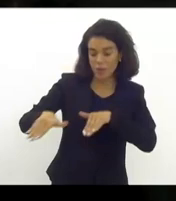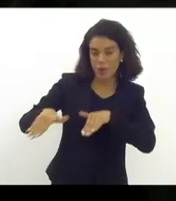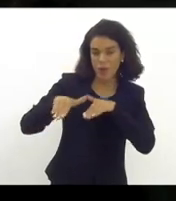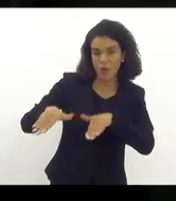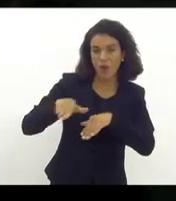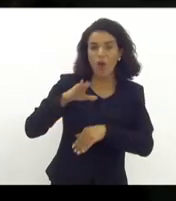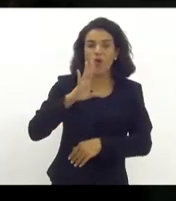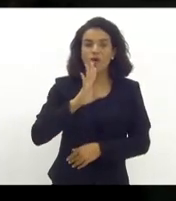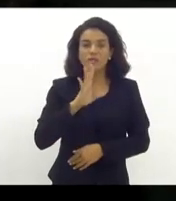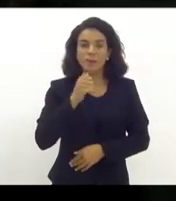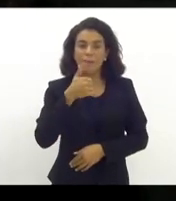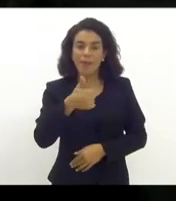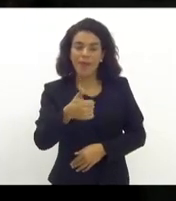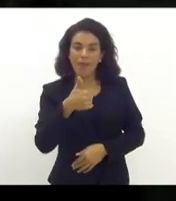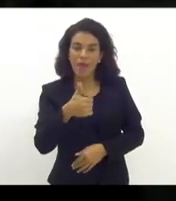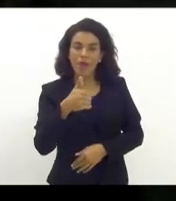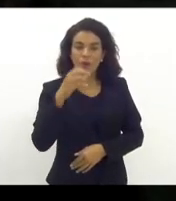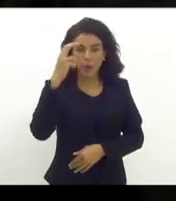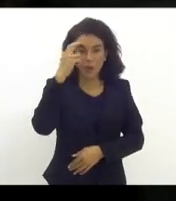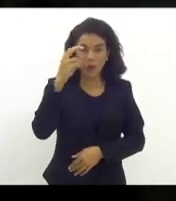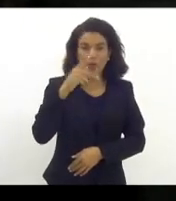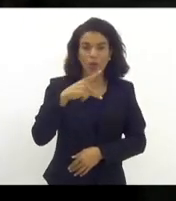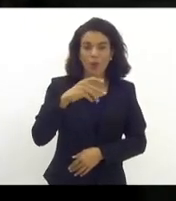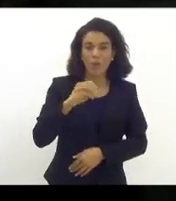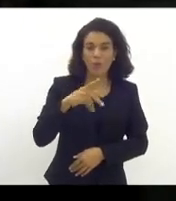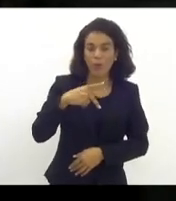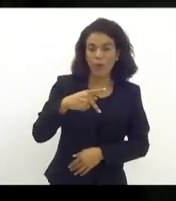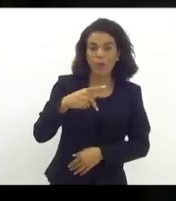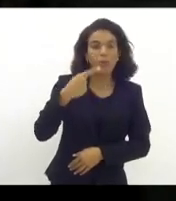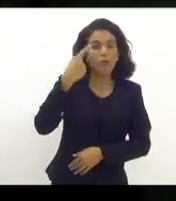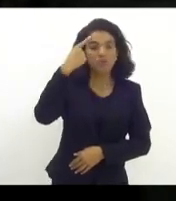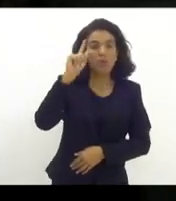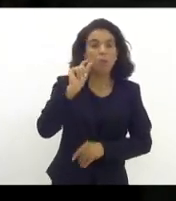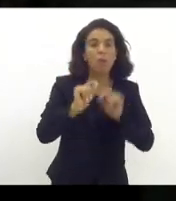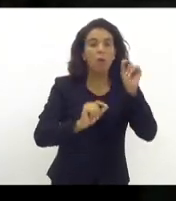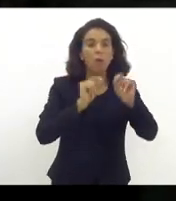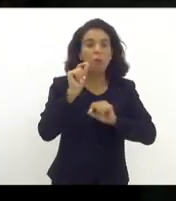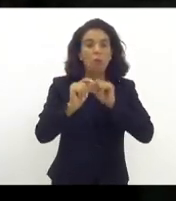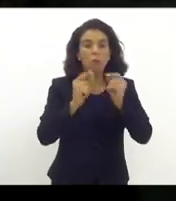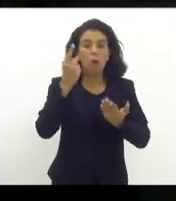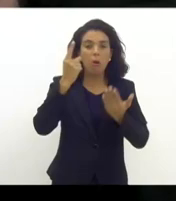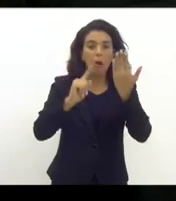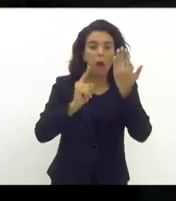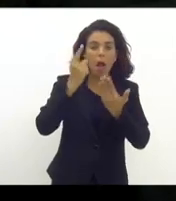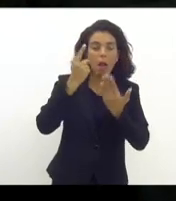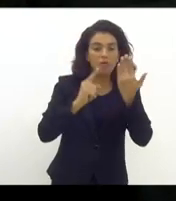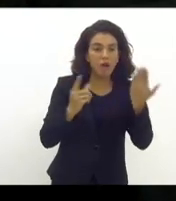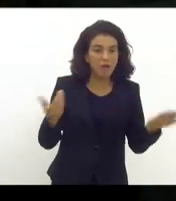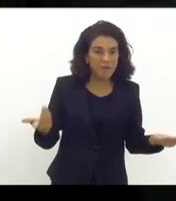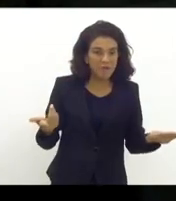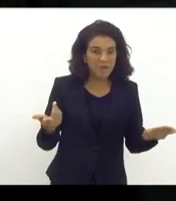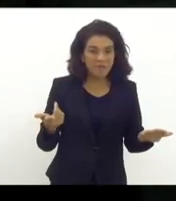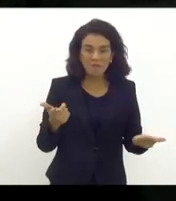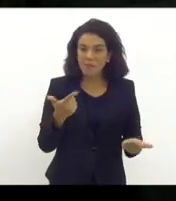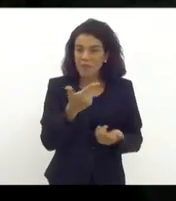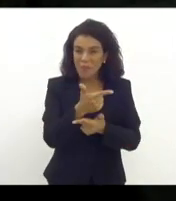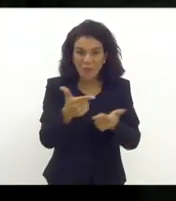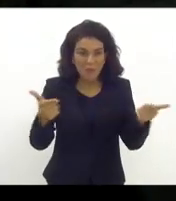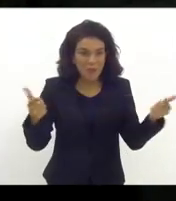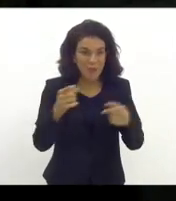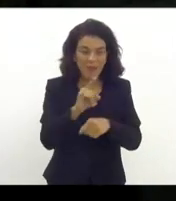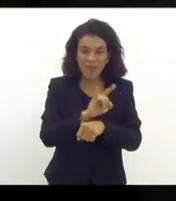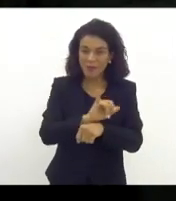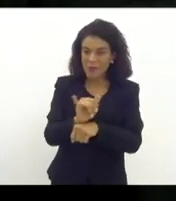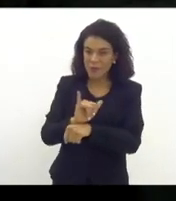conheceu muito bem sobre cultura pop e não fazia uma ideia direito porque era um bloco de carnaval porque o carnaval não toca no Spotify carnaval não tá necessariamente no YouTube